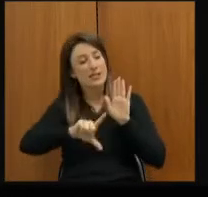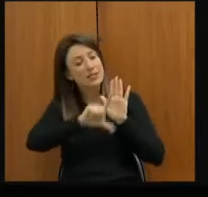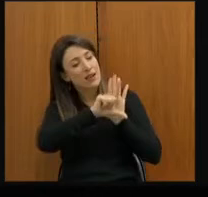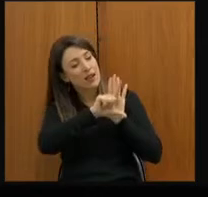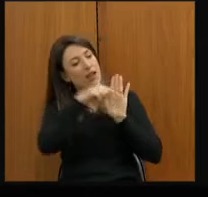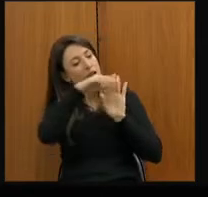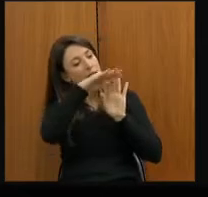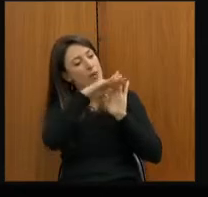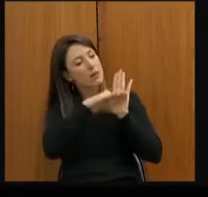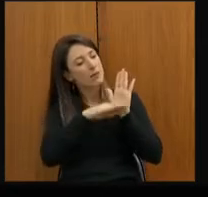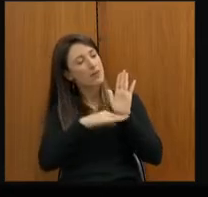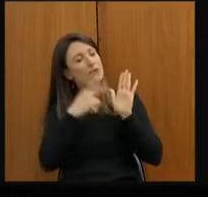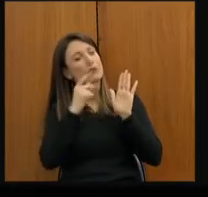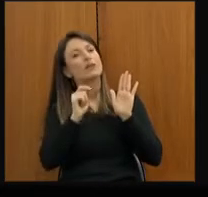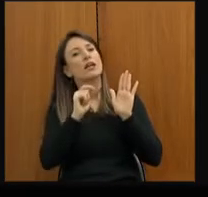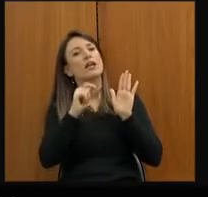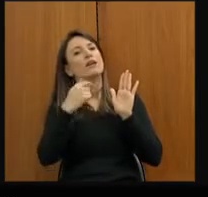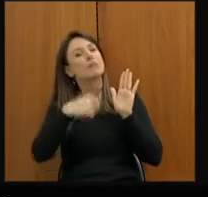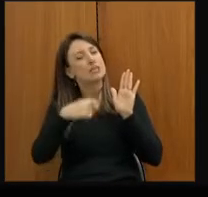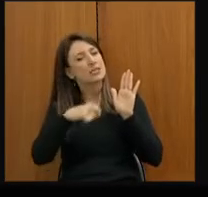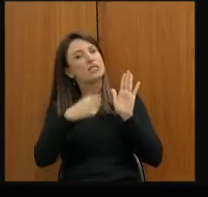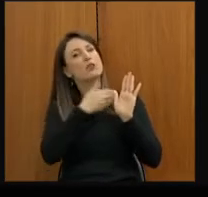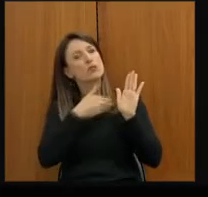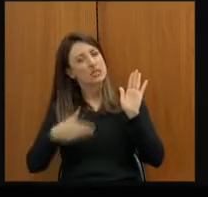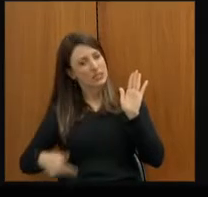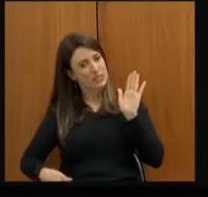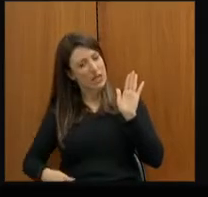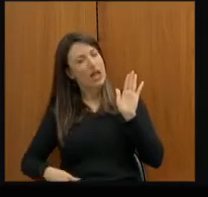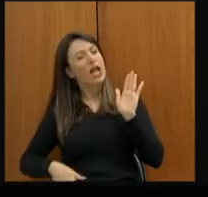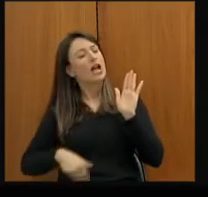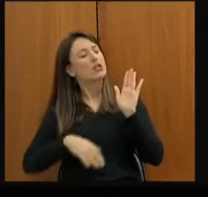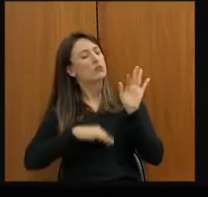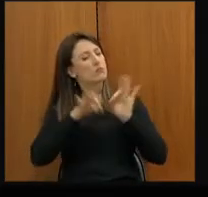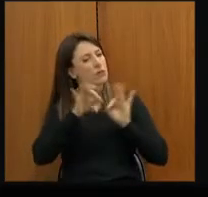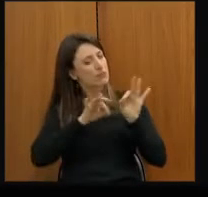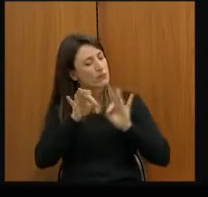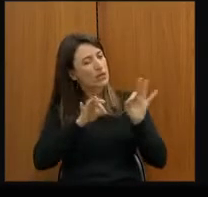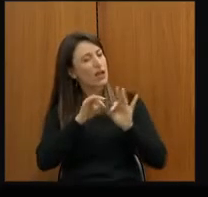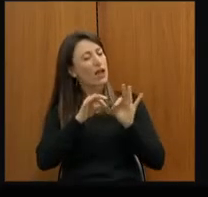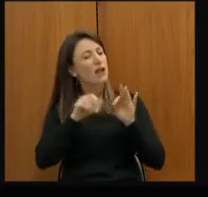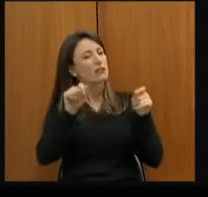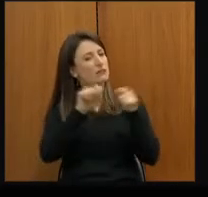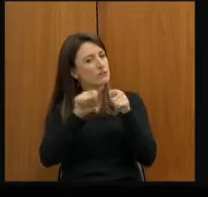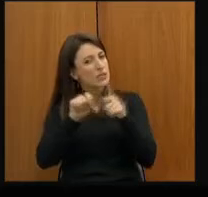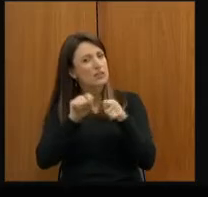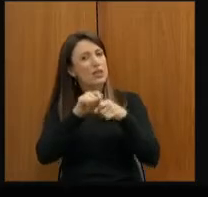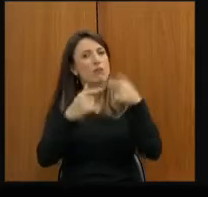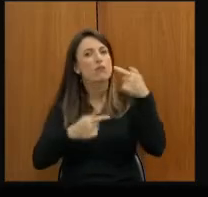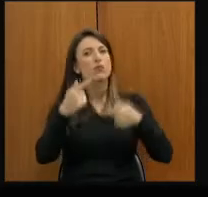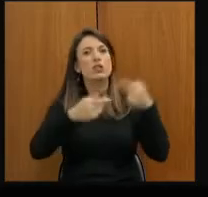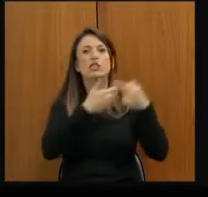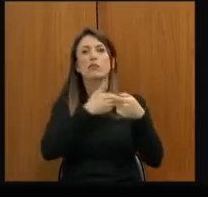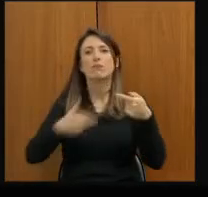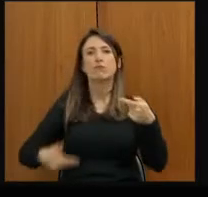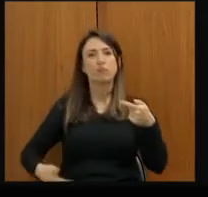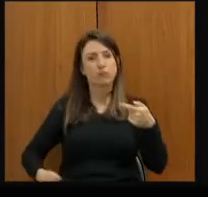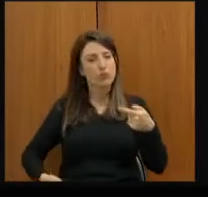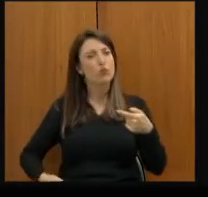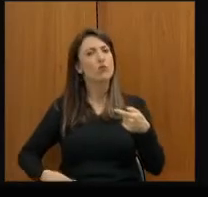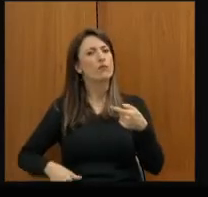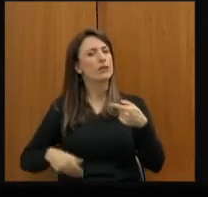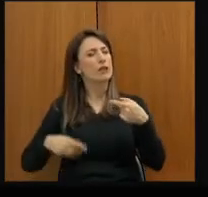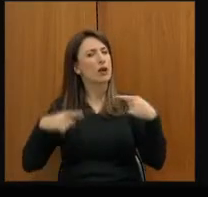determina que o estado promova e Execute políticas públicas adequadas para o tratamento das